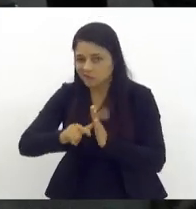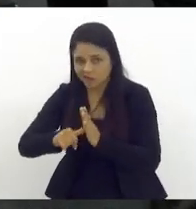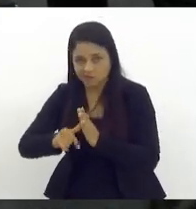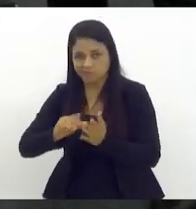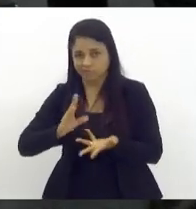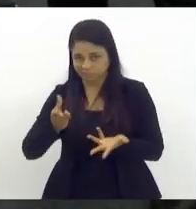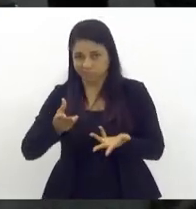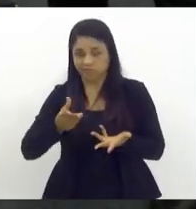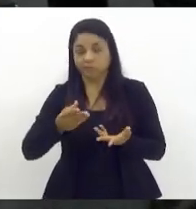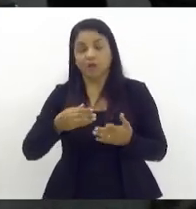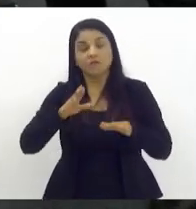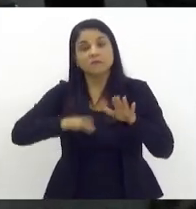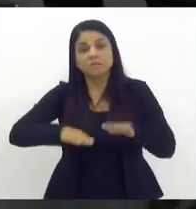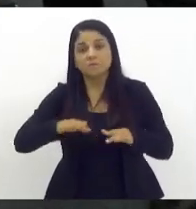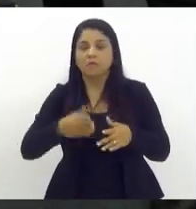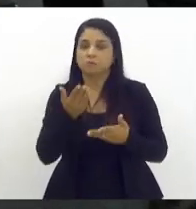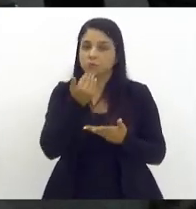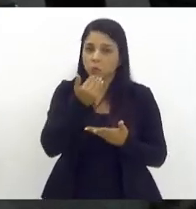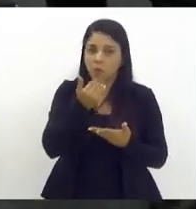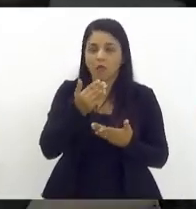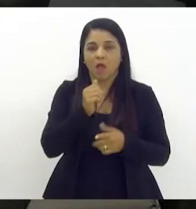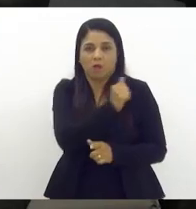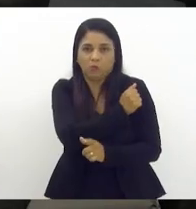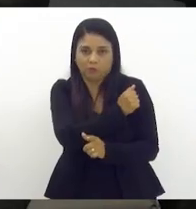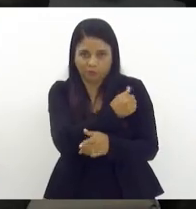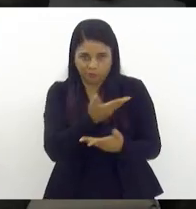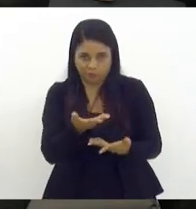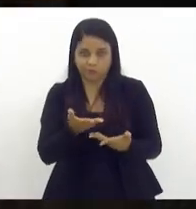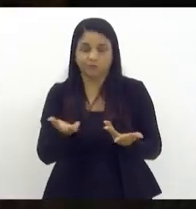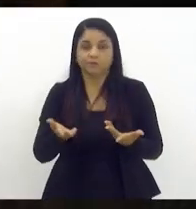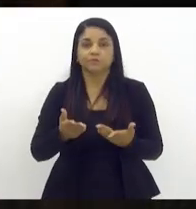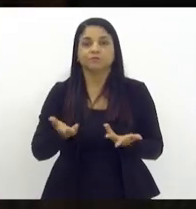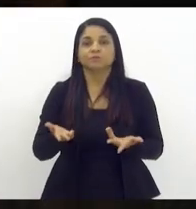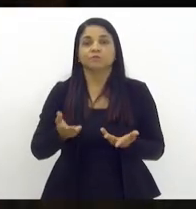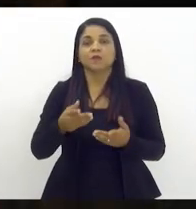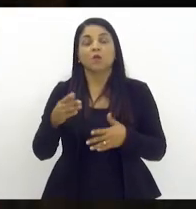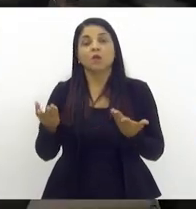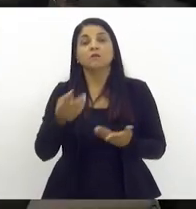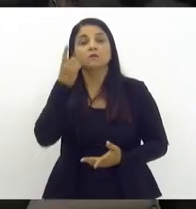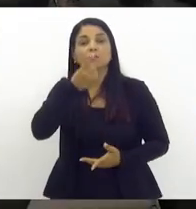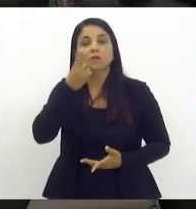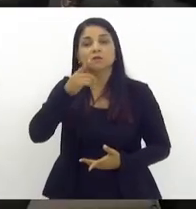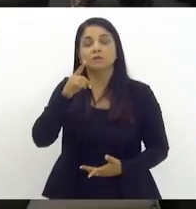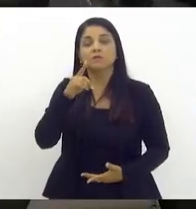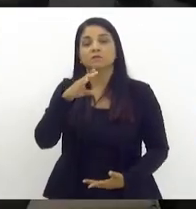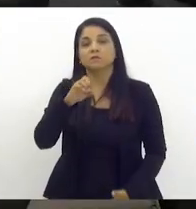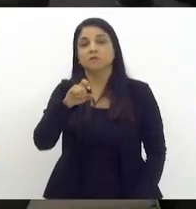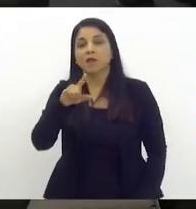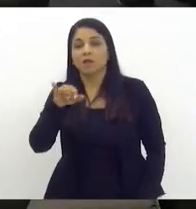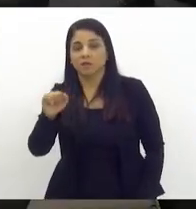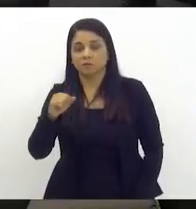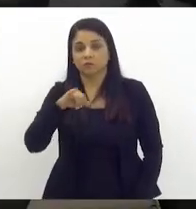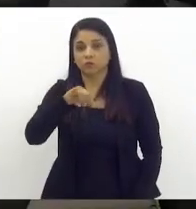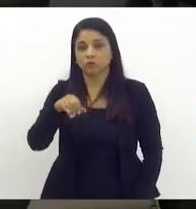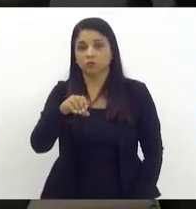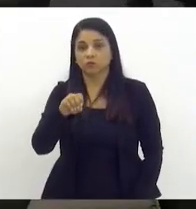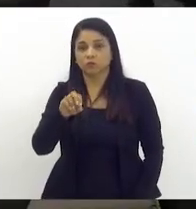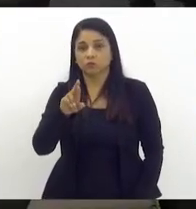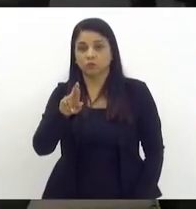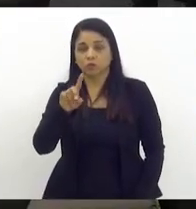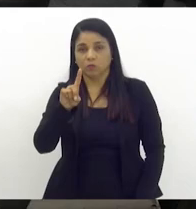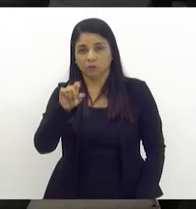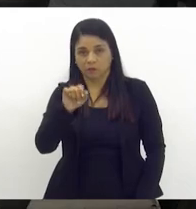para comer. Obrigado, deputado Serafim. Deputada Célia Jordão. Pela ordem, presidente, apenas para